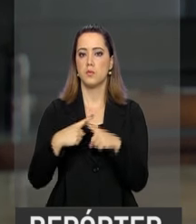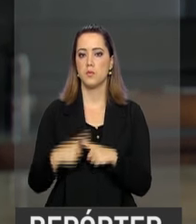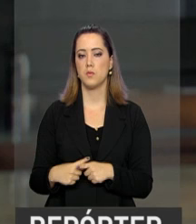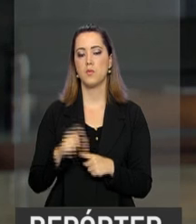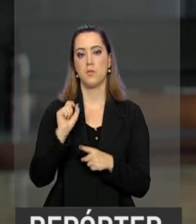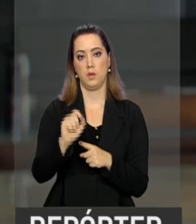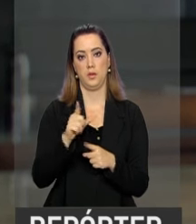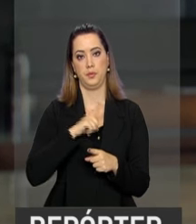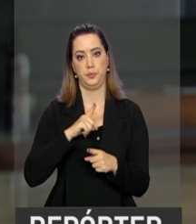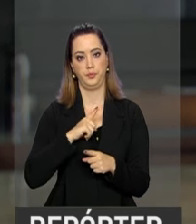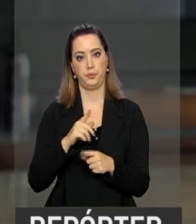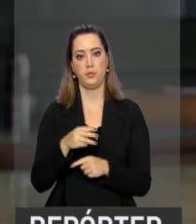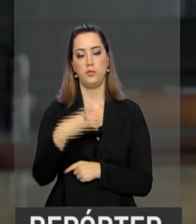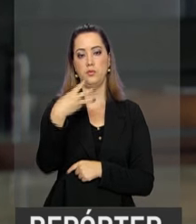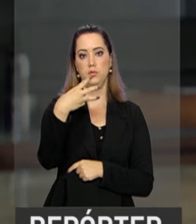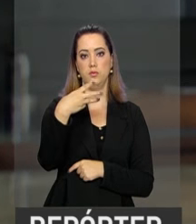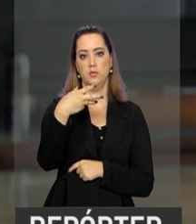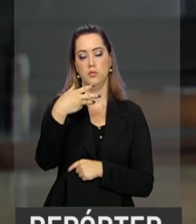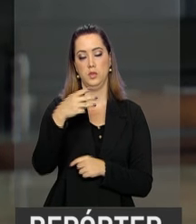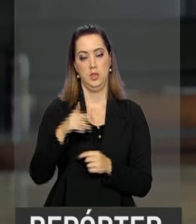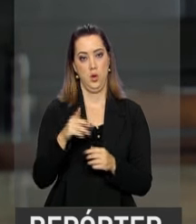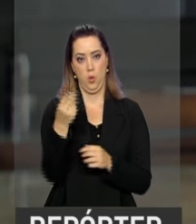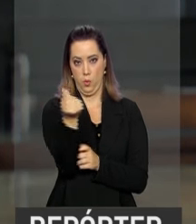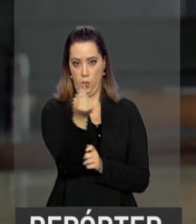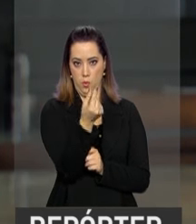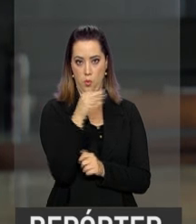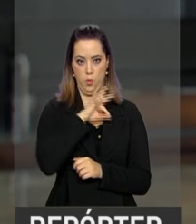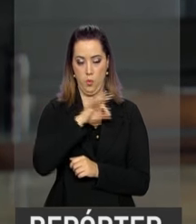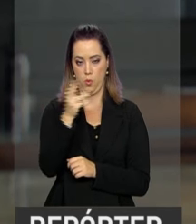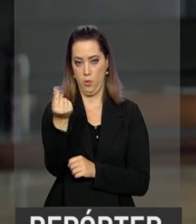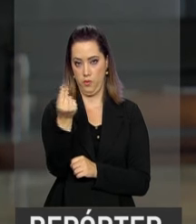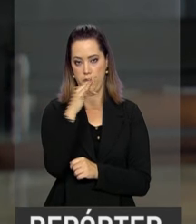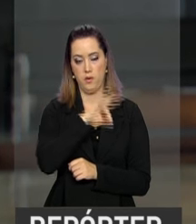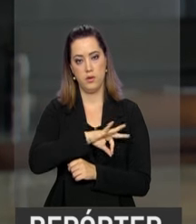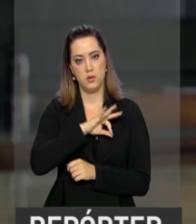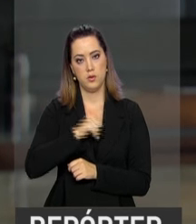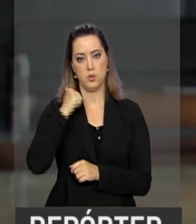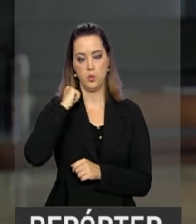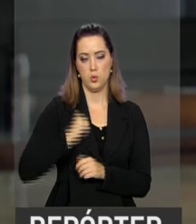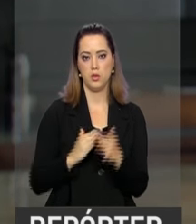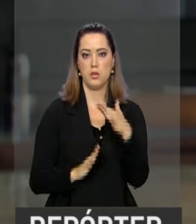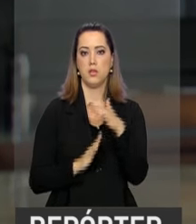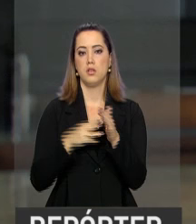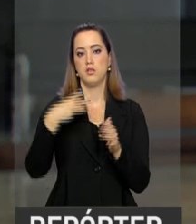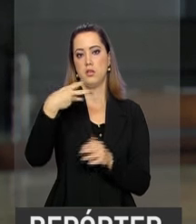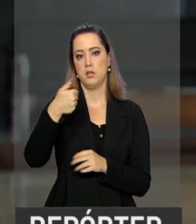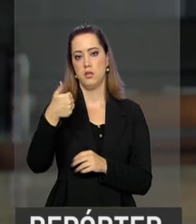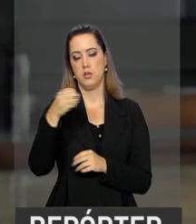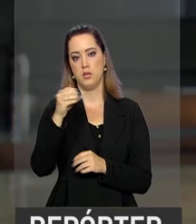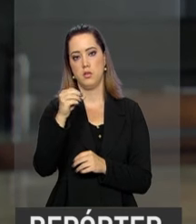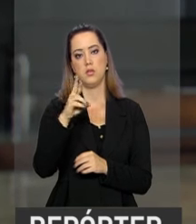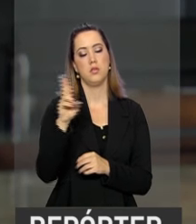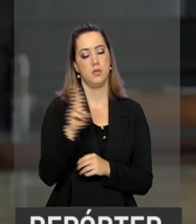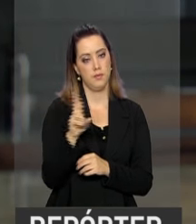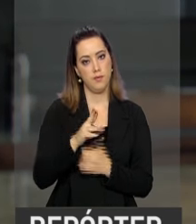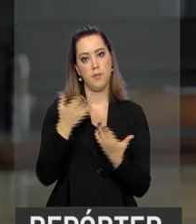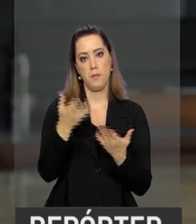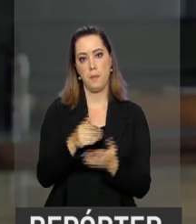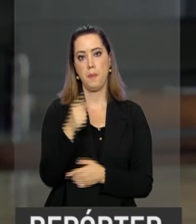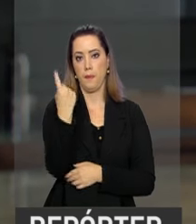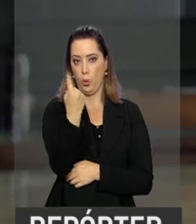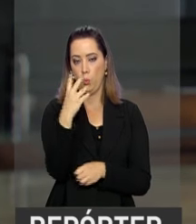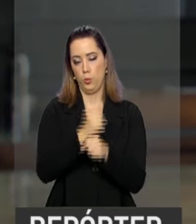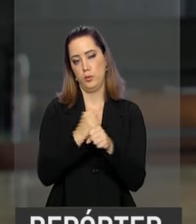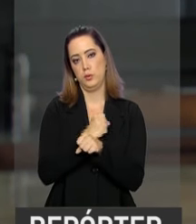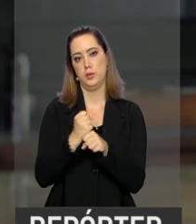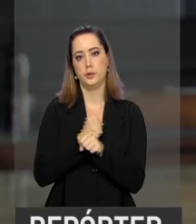Bolsa Atleta chegam a R$ 3.100 e os selecionados recebem essa ajuda de custo pelo período de um ano. Bom, Zé